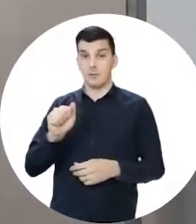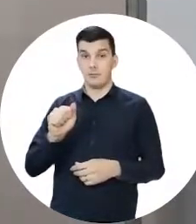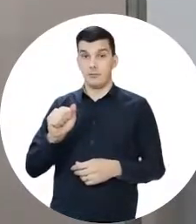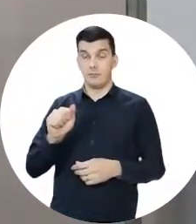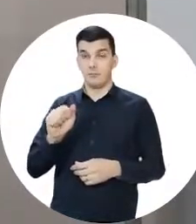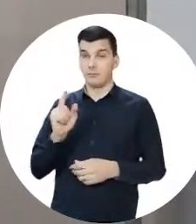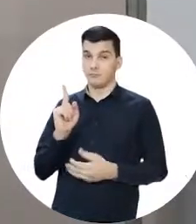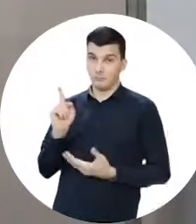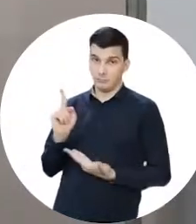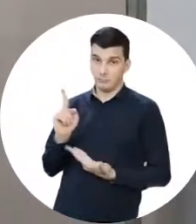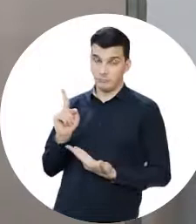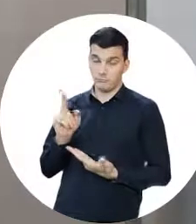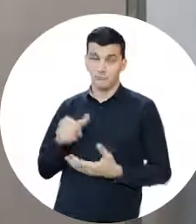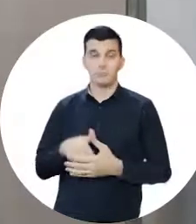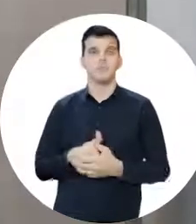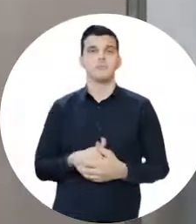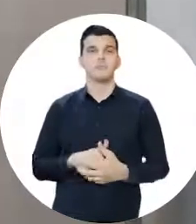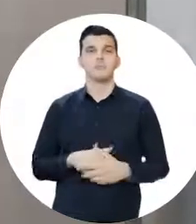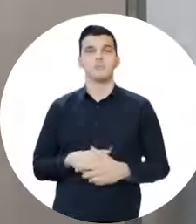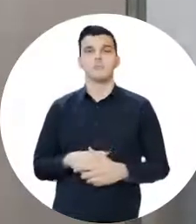por volume de soluto.